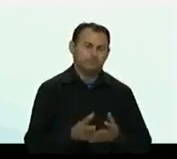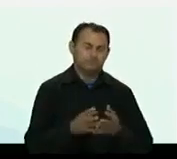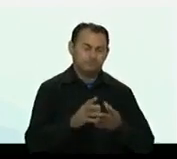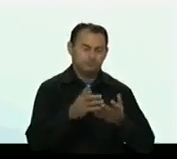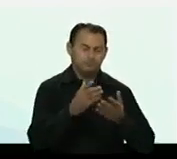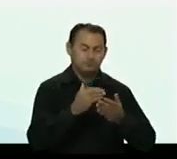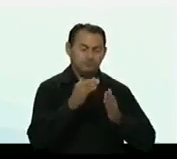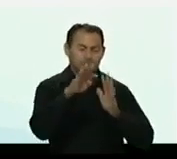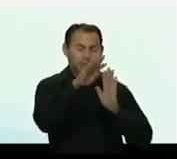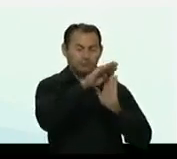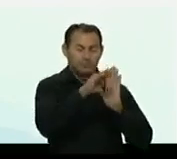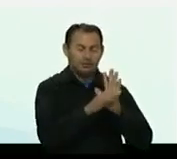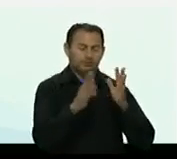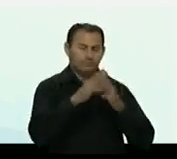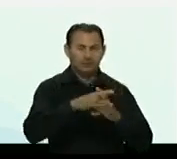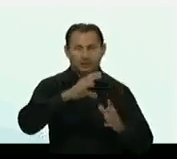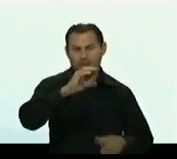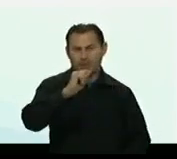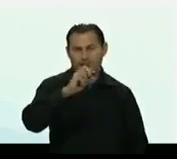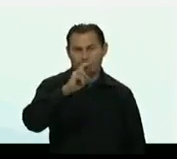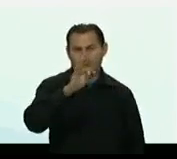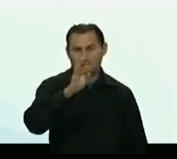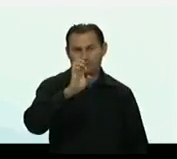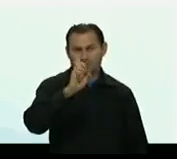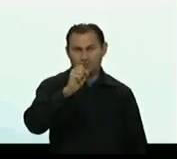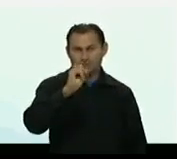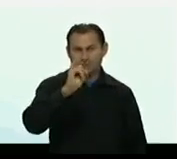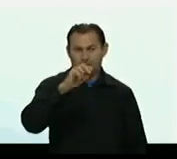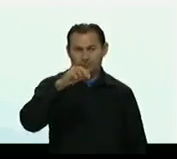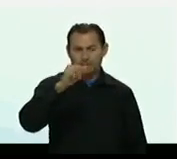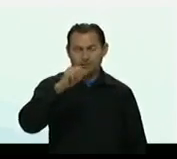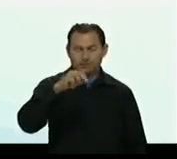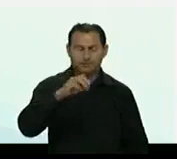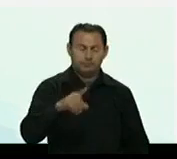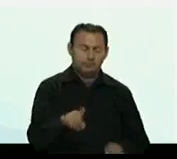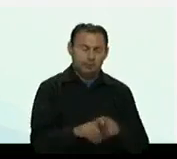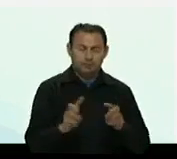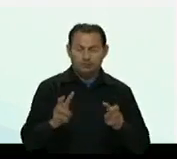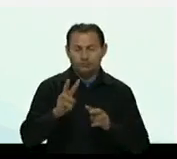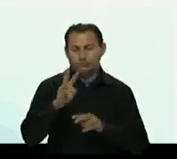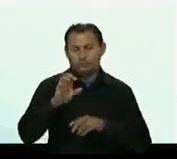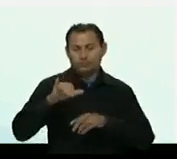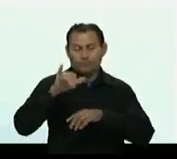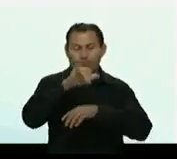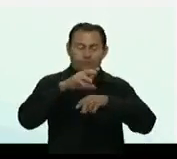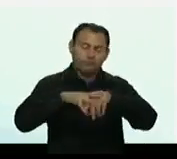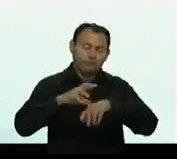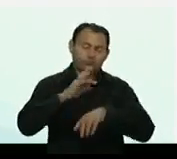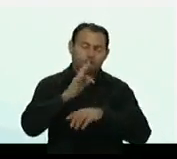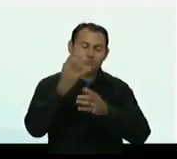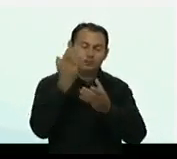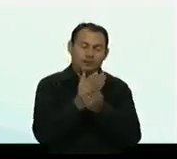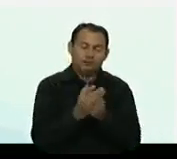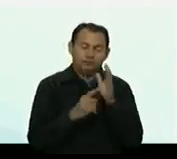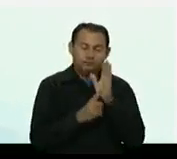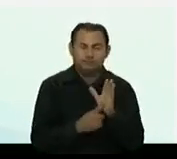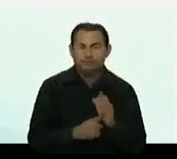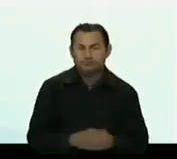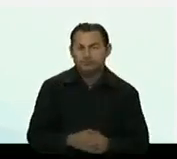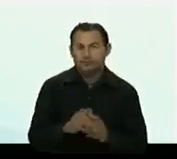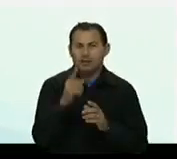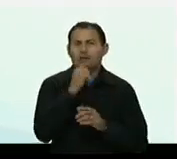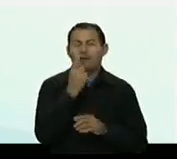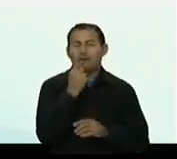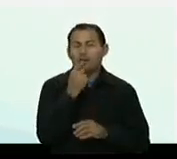no plano cartesiano, no qual nós temos que a Voo de Táxi está representada pela reta